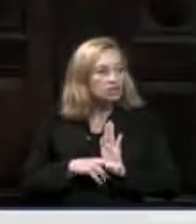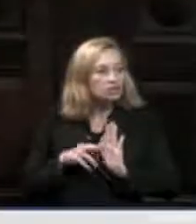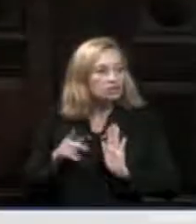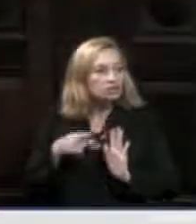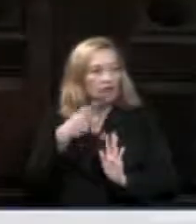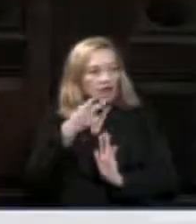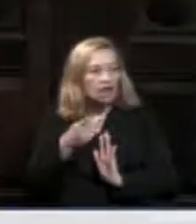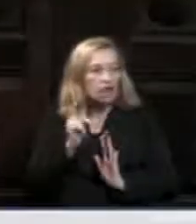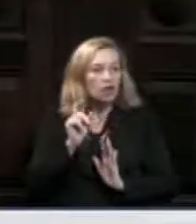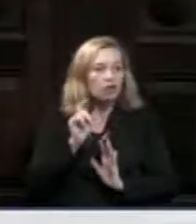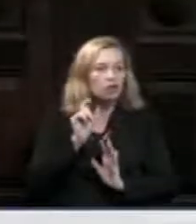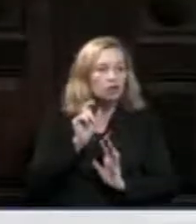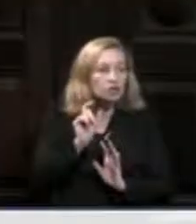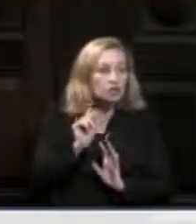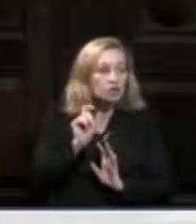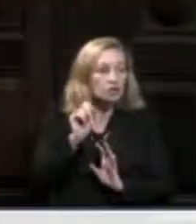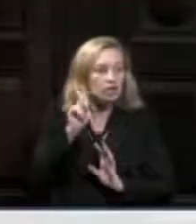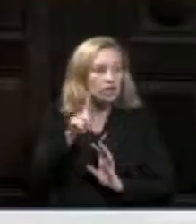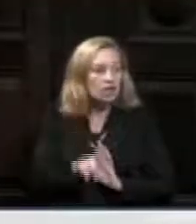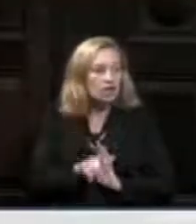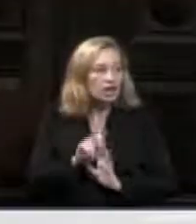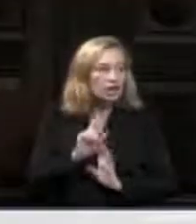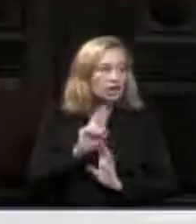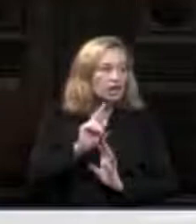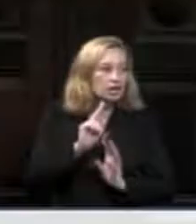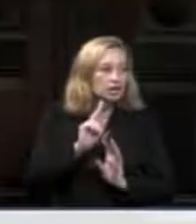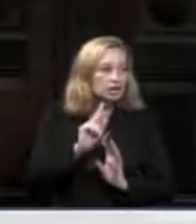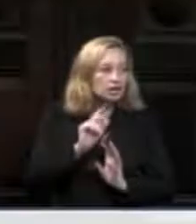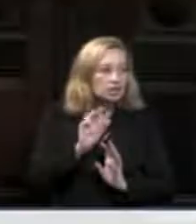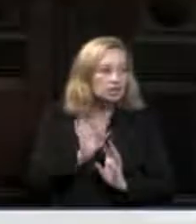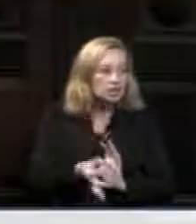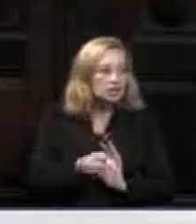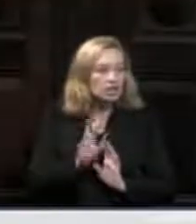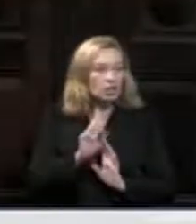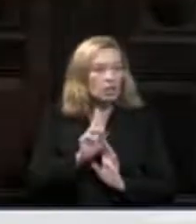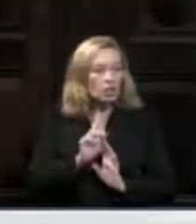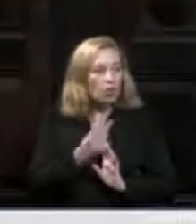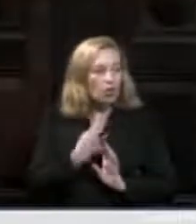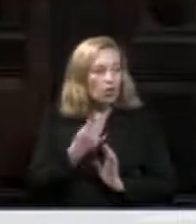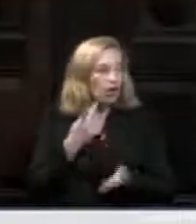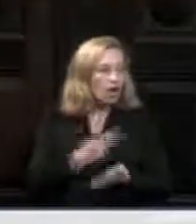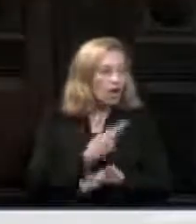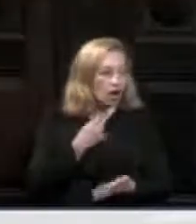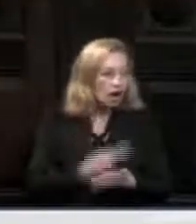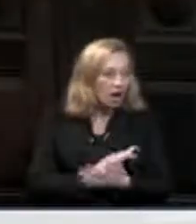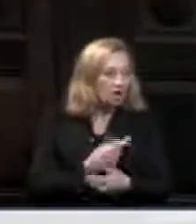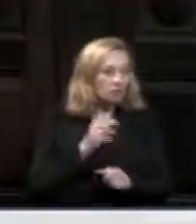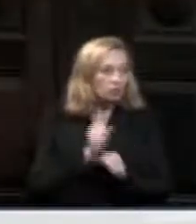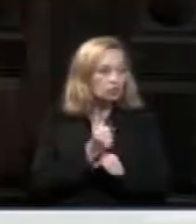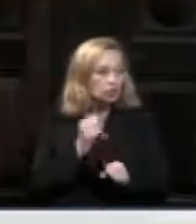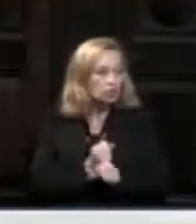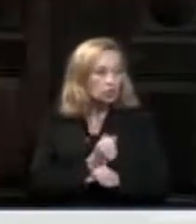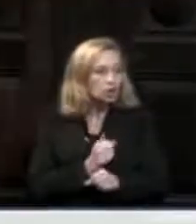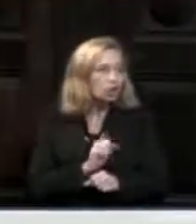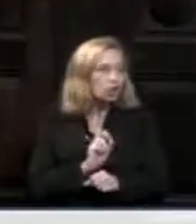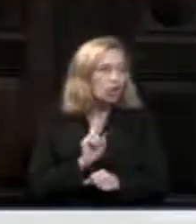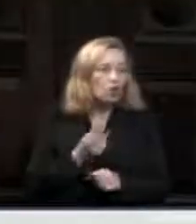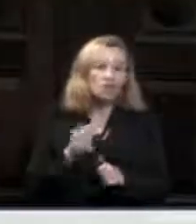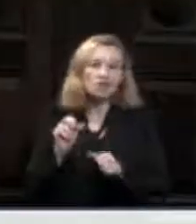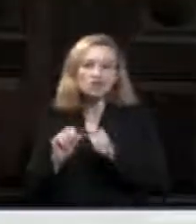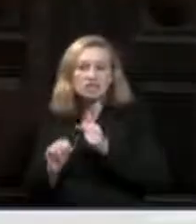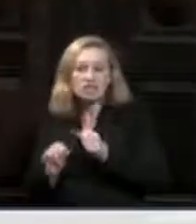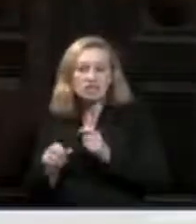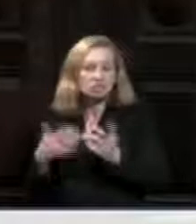o que é permitido e o que não é permitido se construir, se fazer, se ocupar na